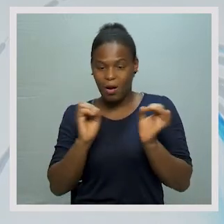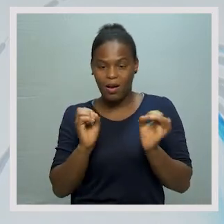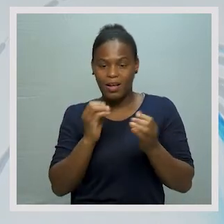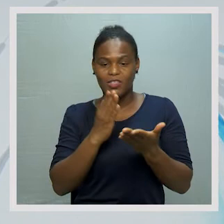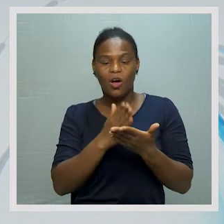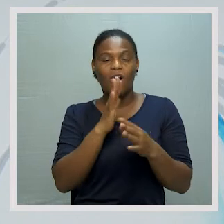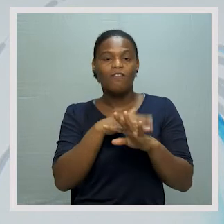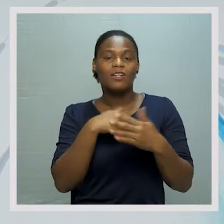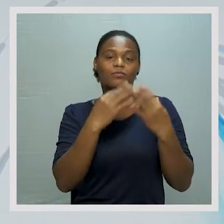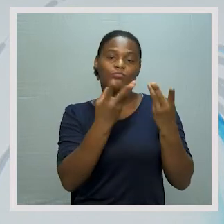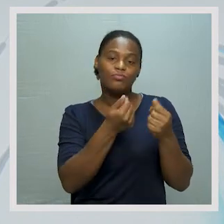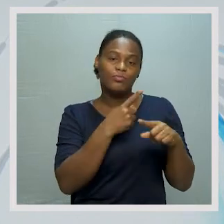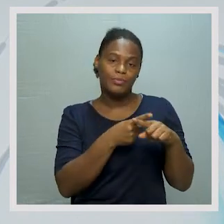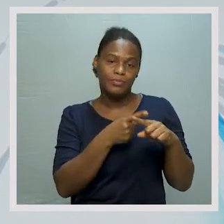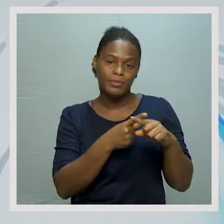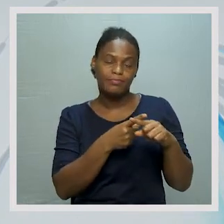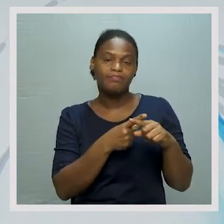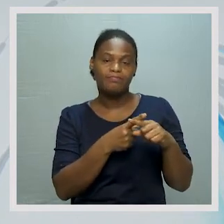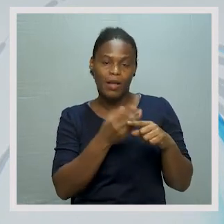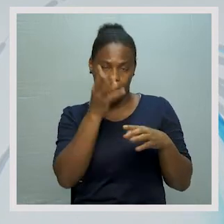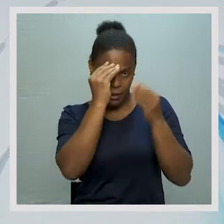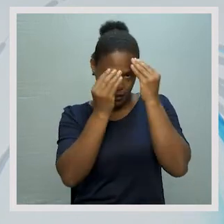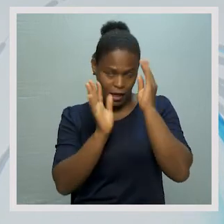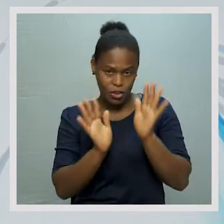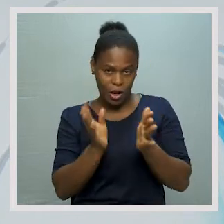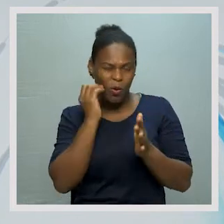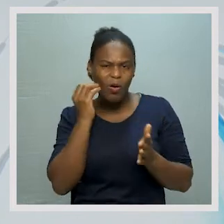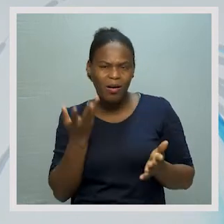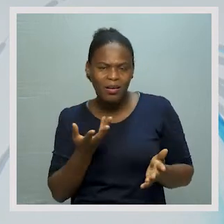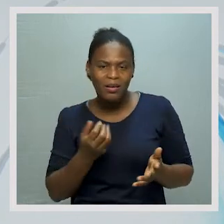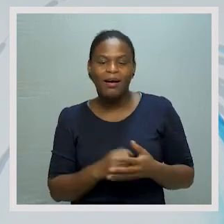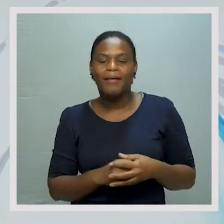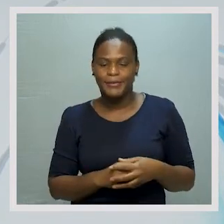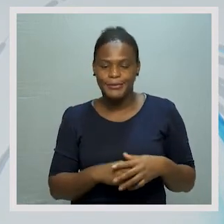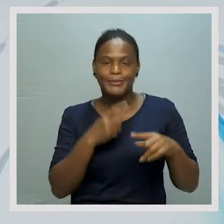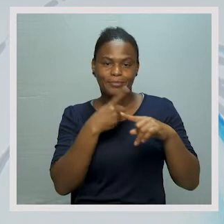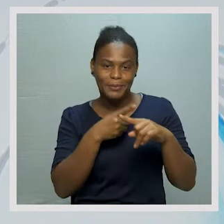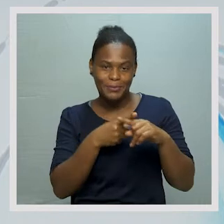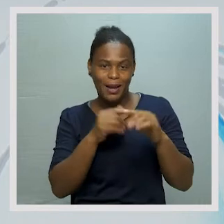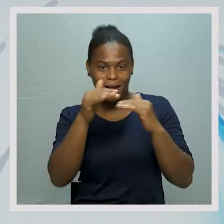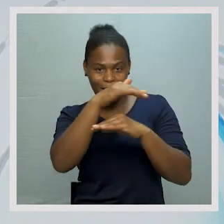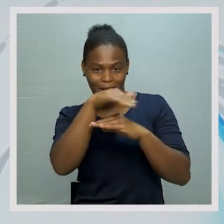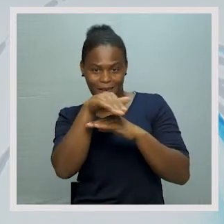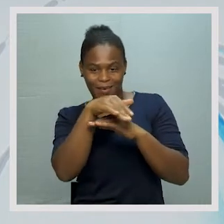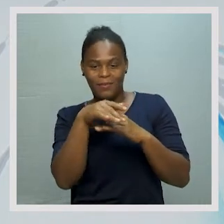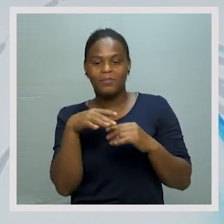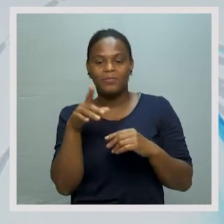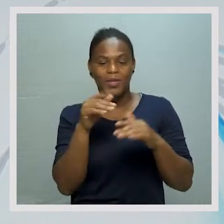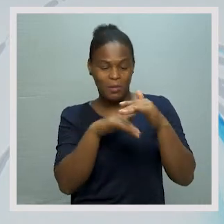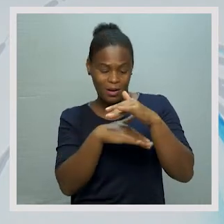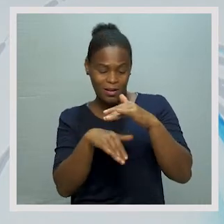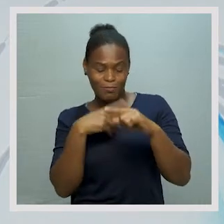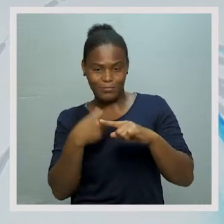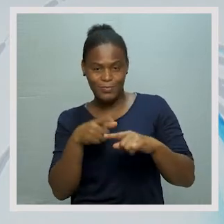só efetuar esta multiplicação que acabamos de aprender. Como é que se faz? Multiplica-se os numeradores